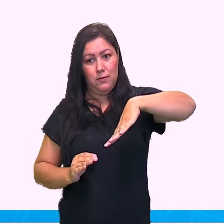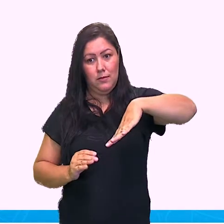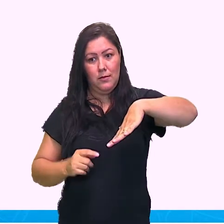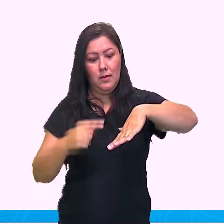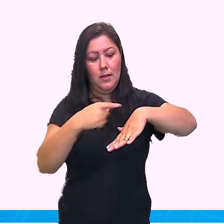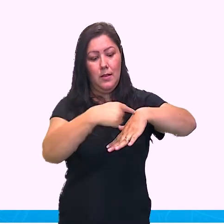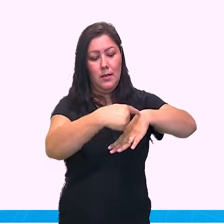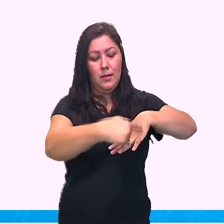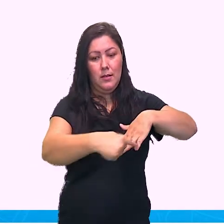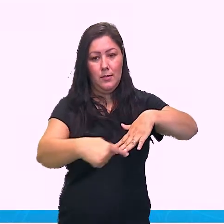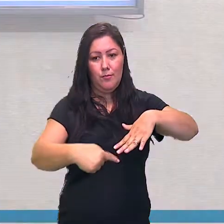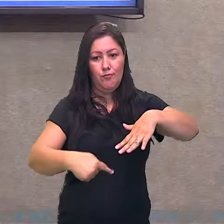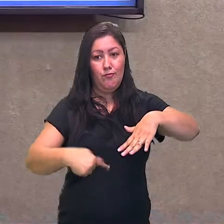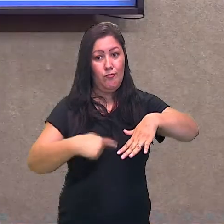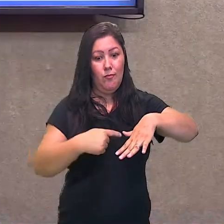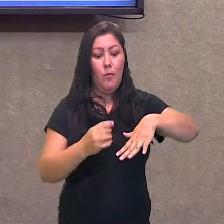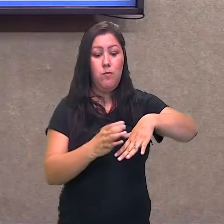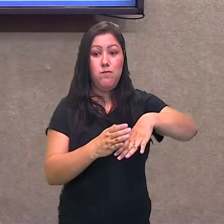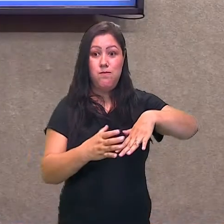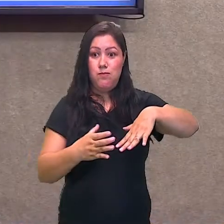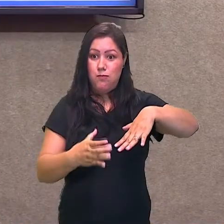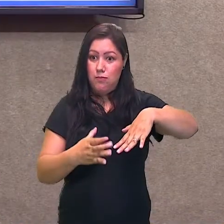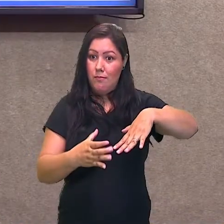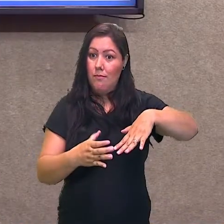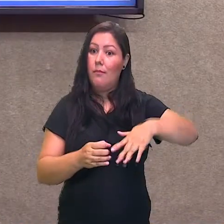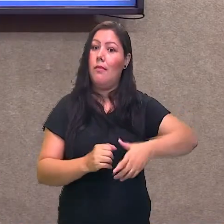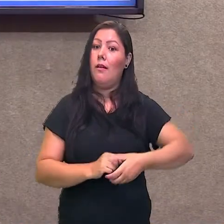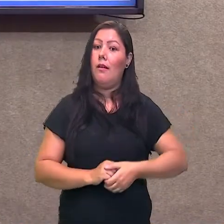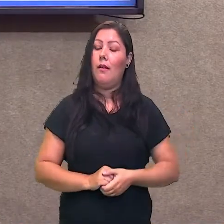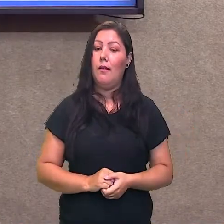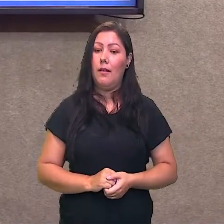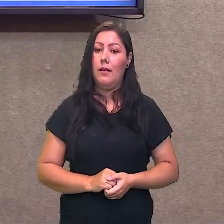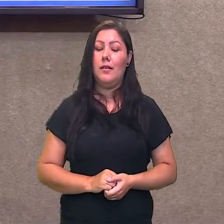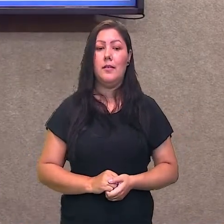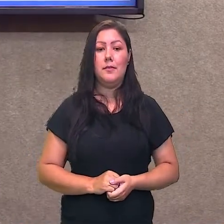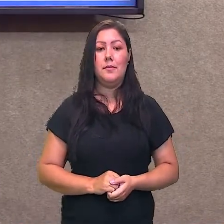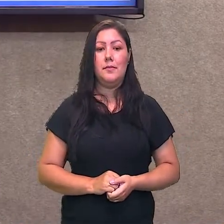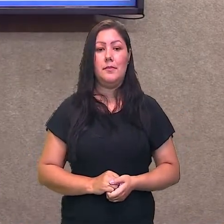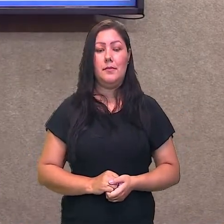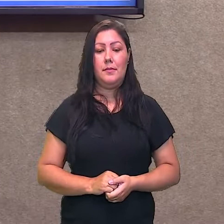Sul. O subcontinente América do Sul.